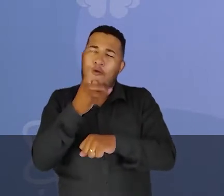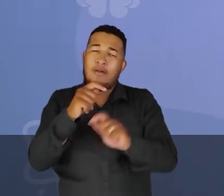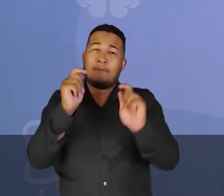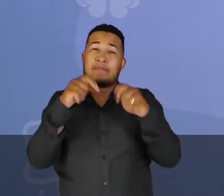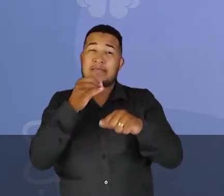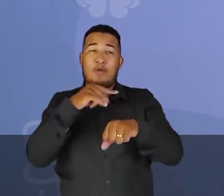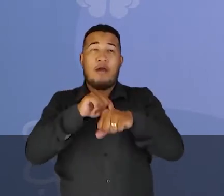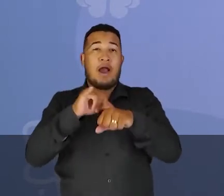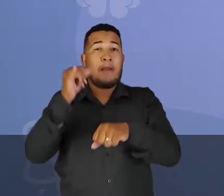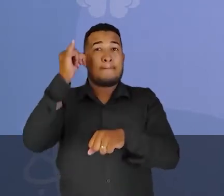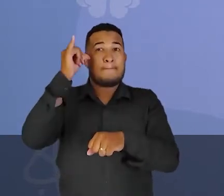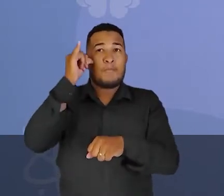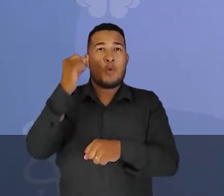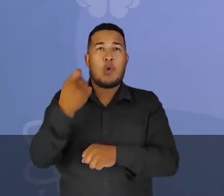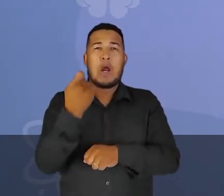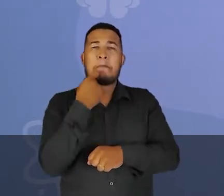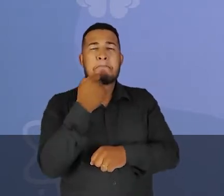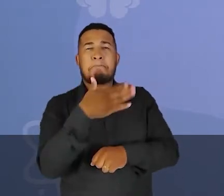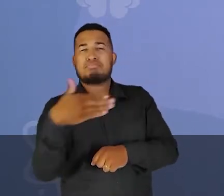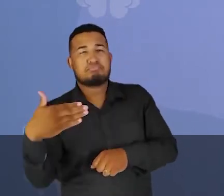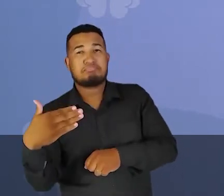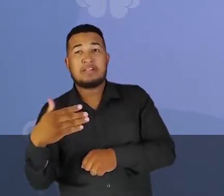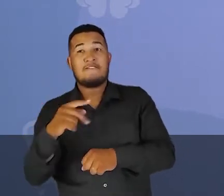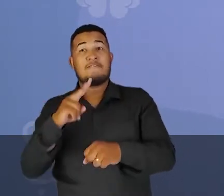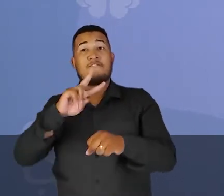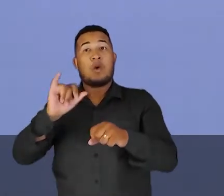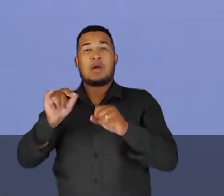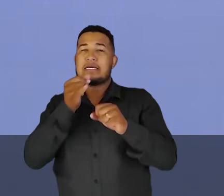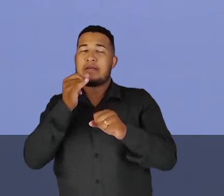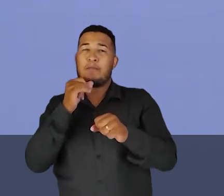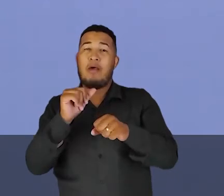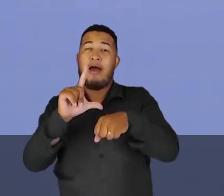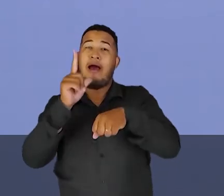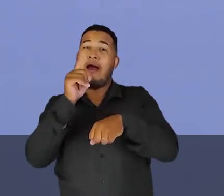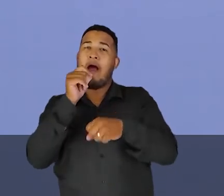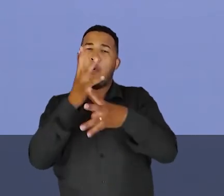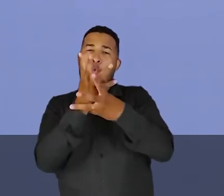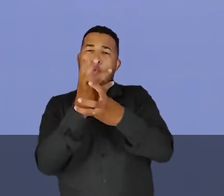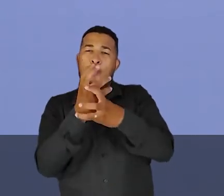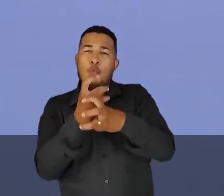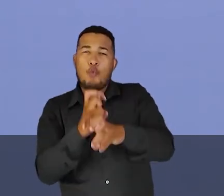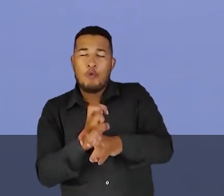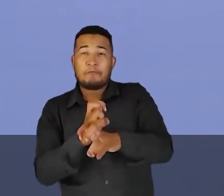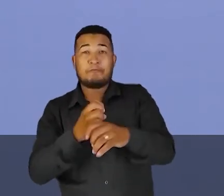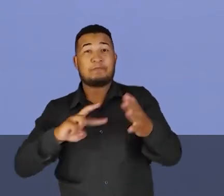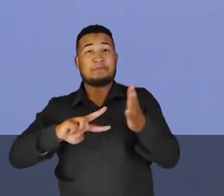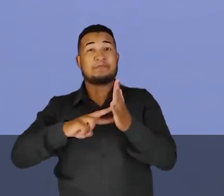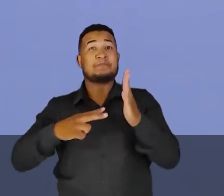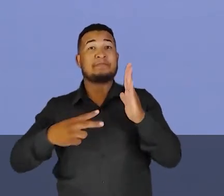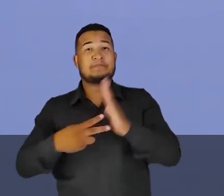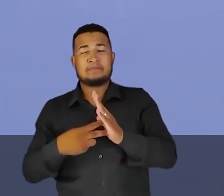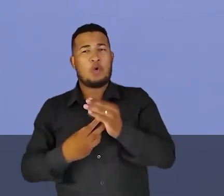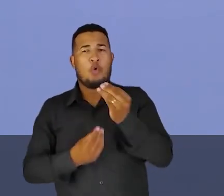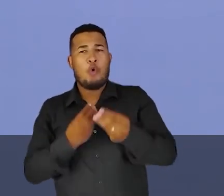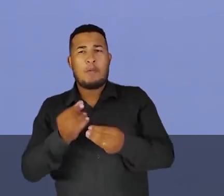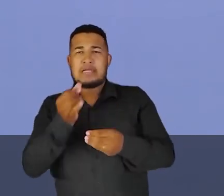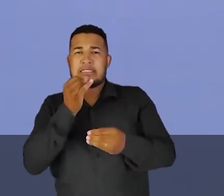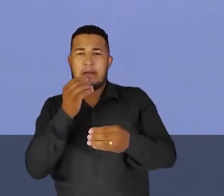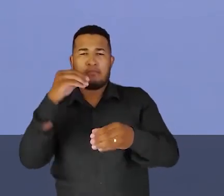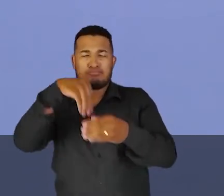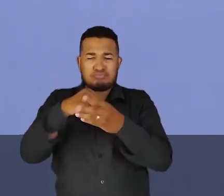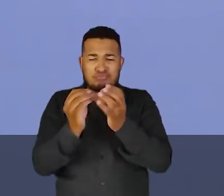boi, pode ser o peixe, ele vai, então, desidratar a carne. E, então, você não vai ter mais como os organismos, né?